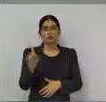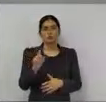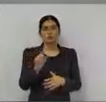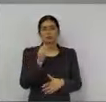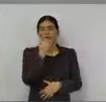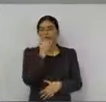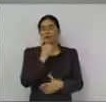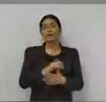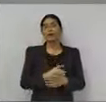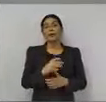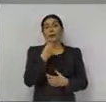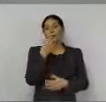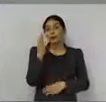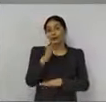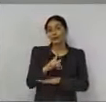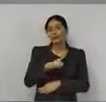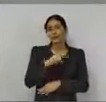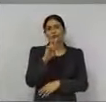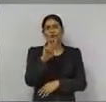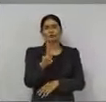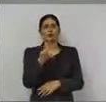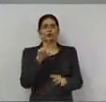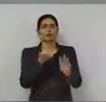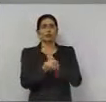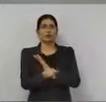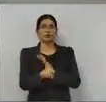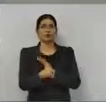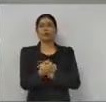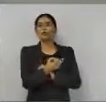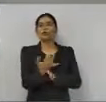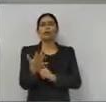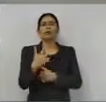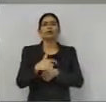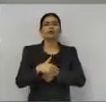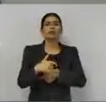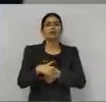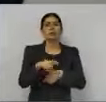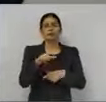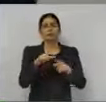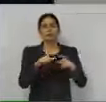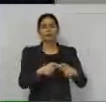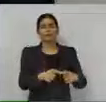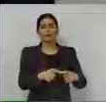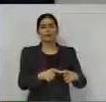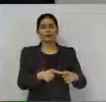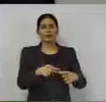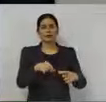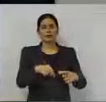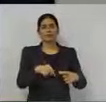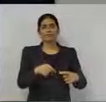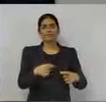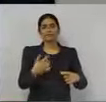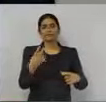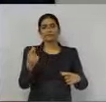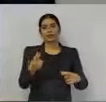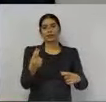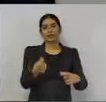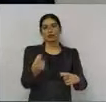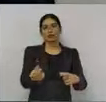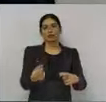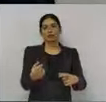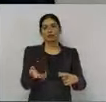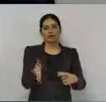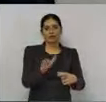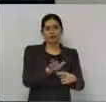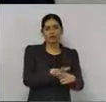tarde, tenho duas perguntas. Por quanto tempo os buracos das adutoras ficarão abertos? Qual será